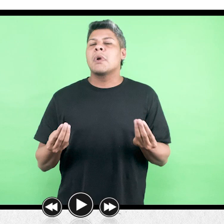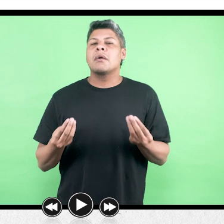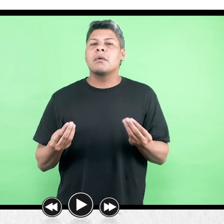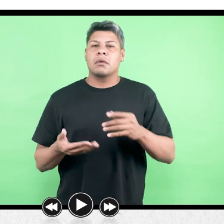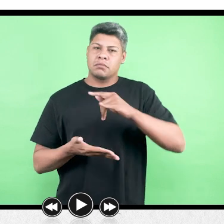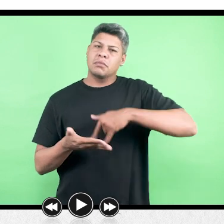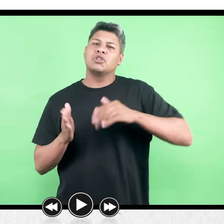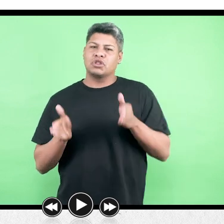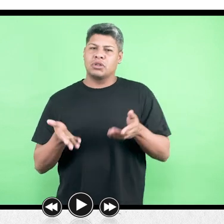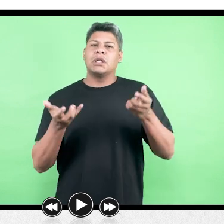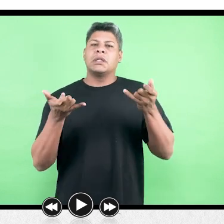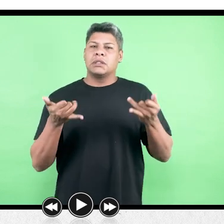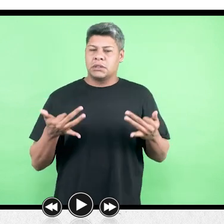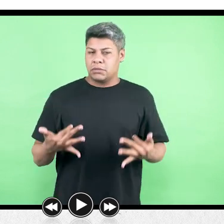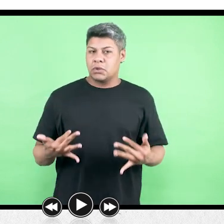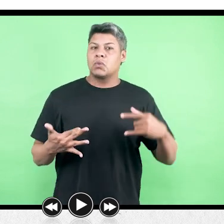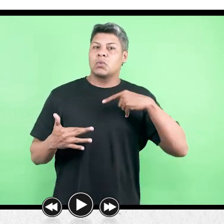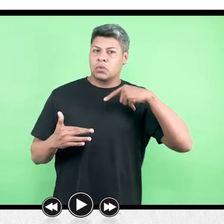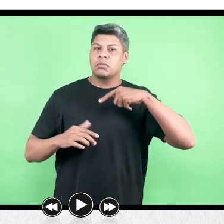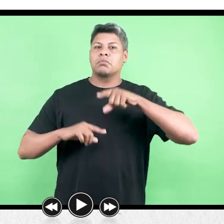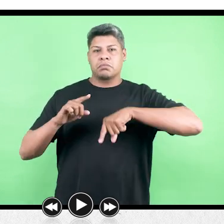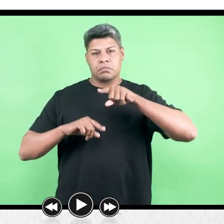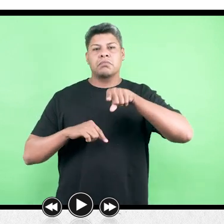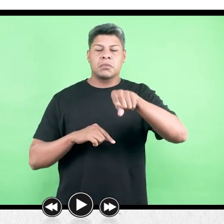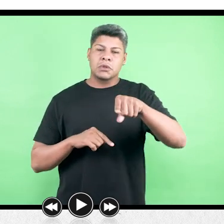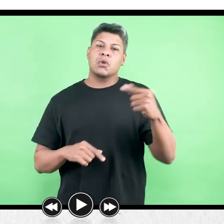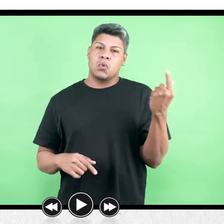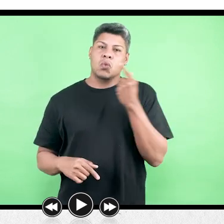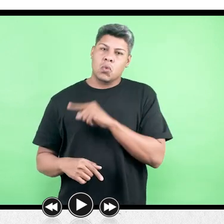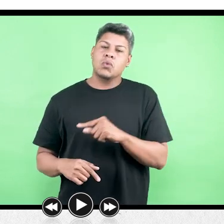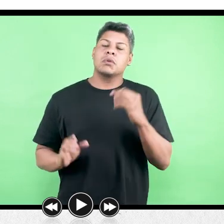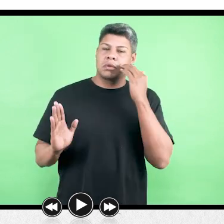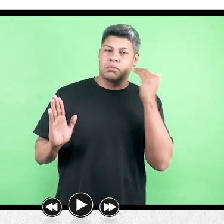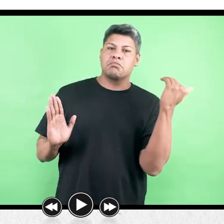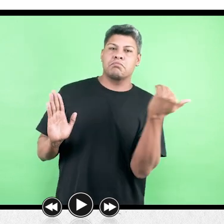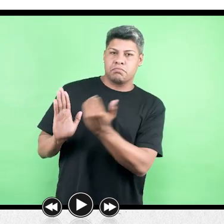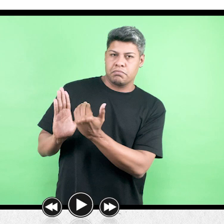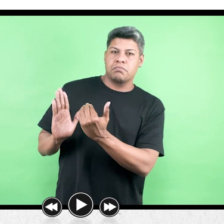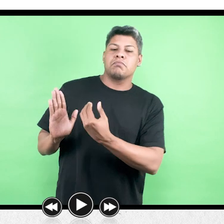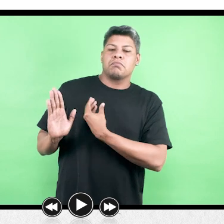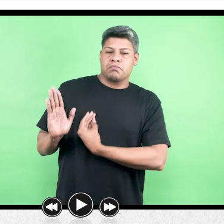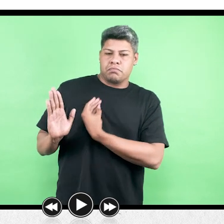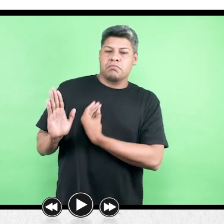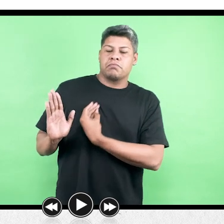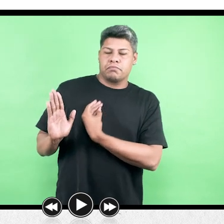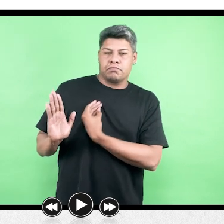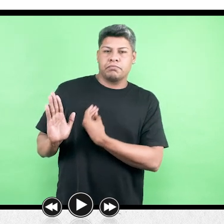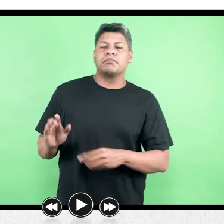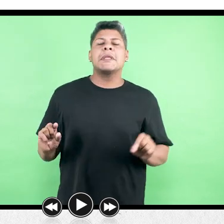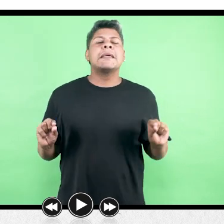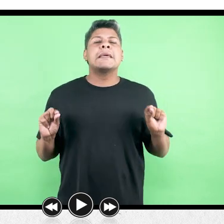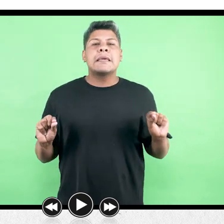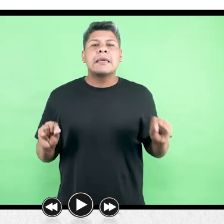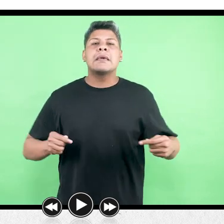gente já viu isso, eu coloquei esse dispositivo para vocês terem a base legal aqui, certo? E quem é